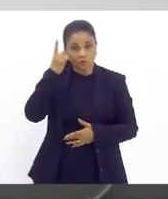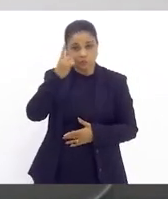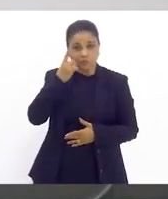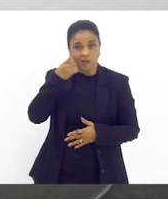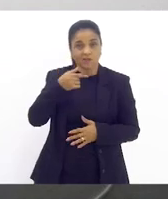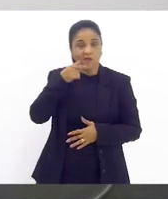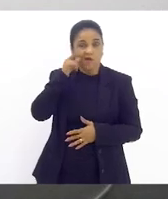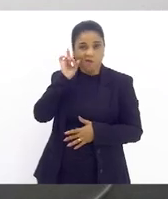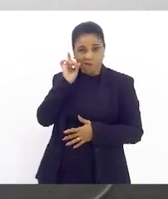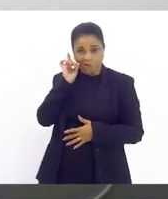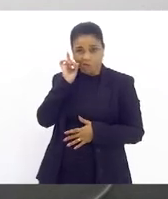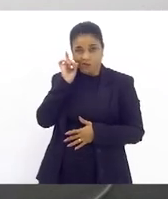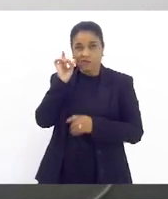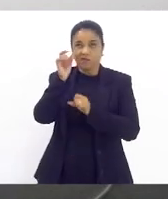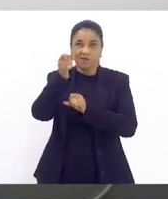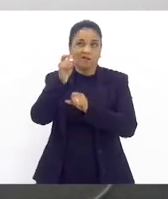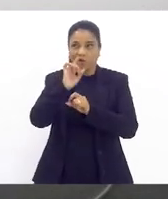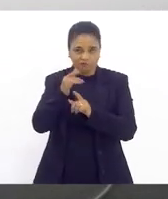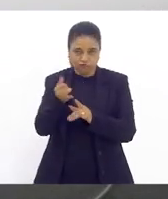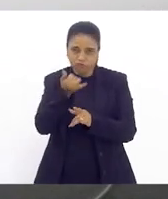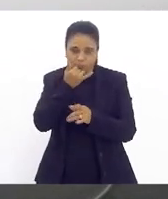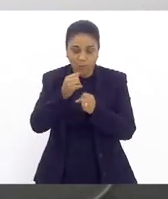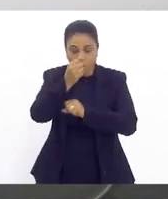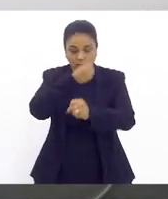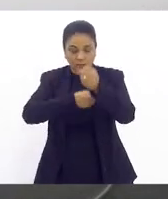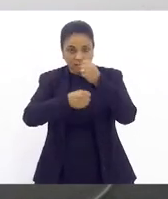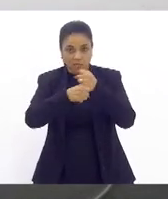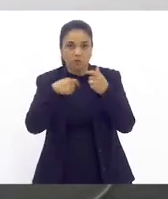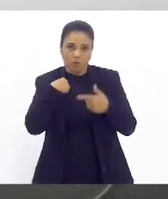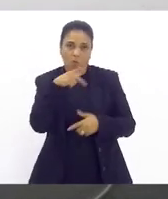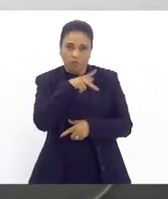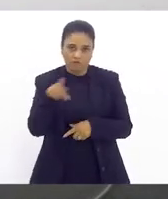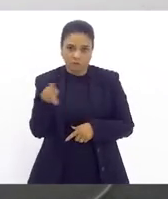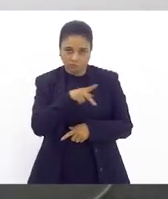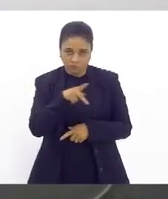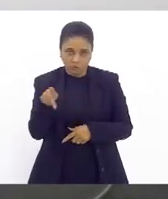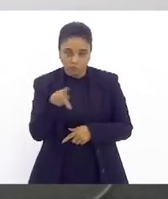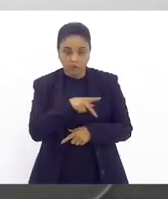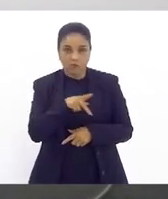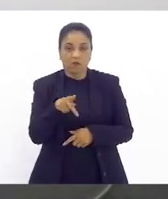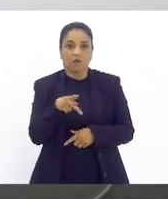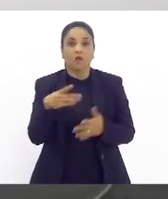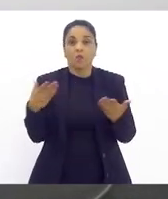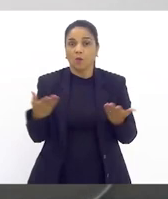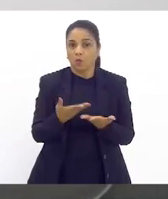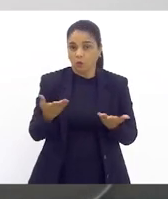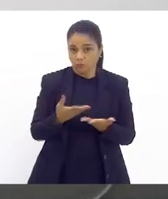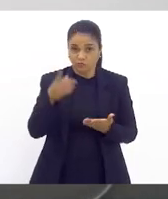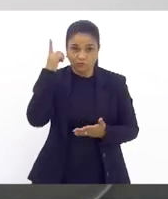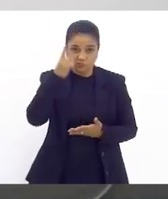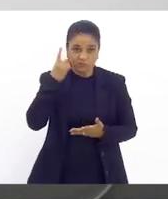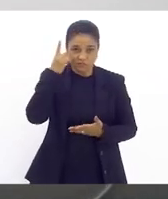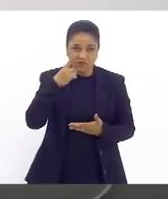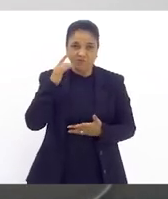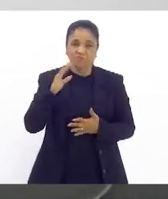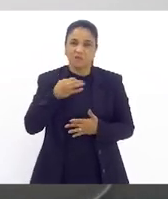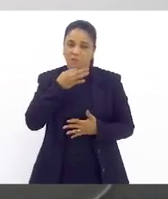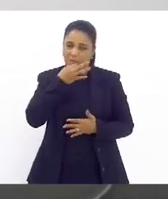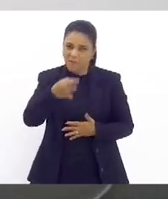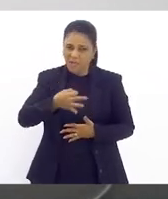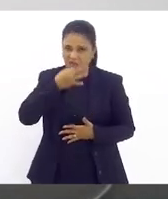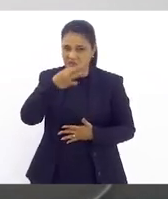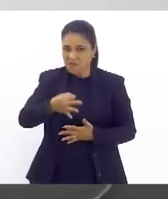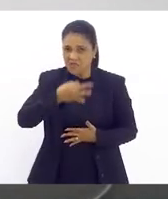ontem né até o ano passado eu era professora então eu sempre critiquei eu sempre questionei